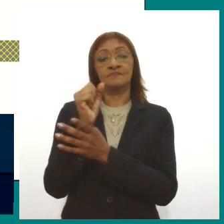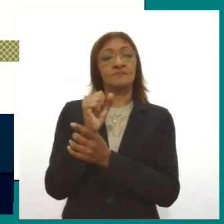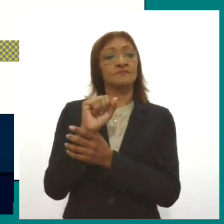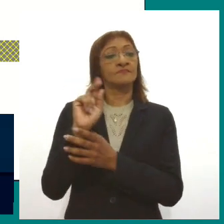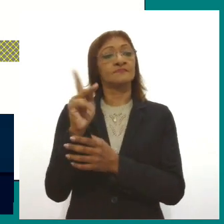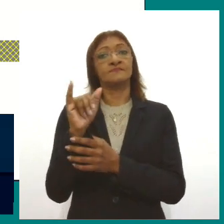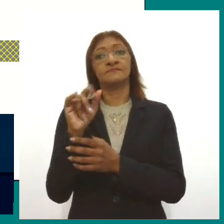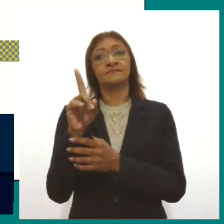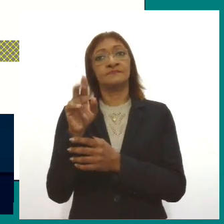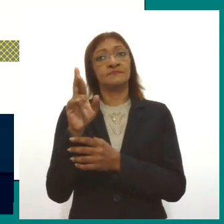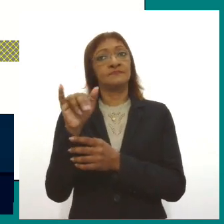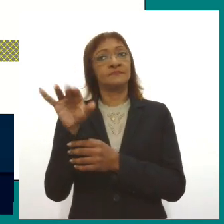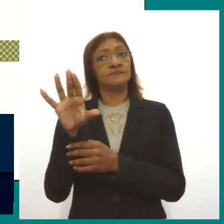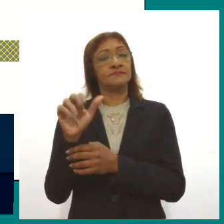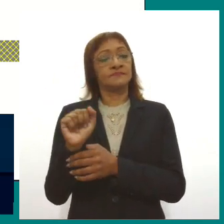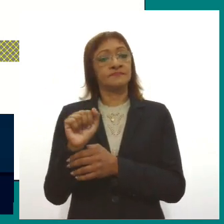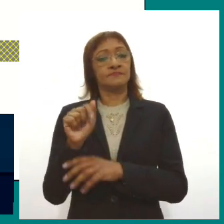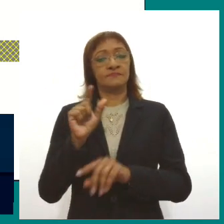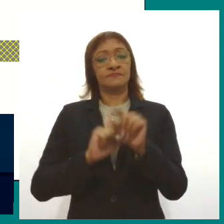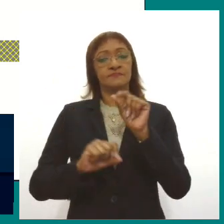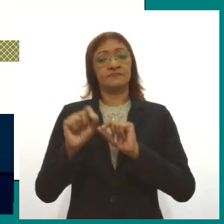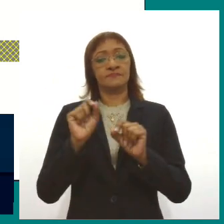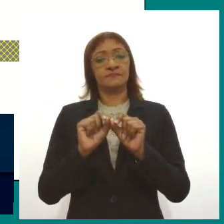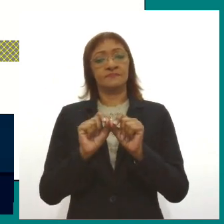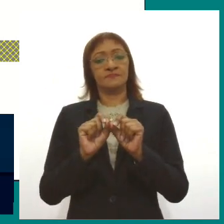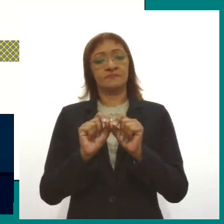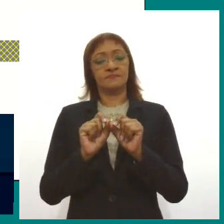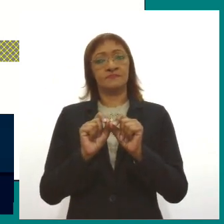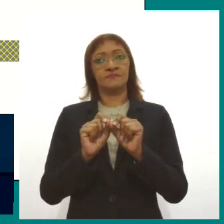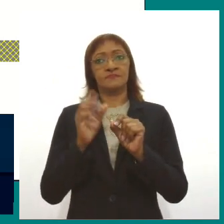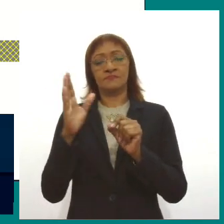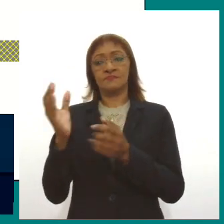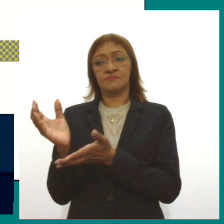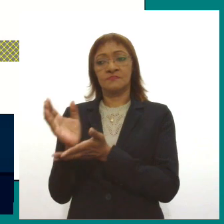muito, inclusive com o apoio aí de